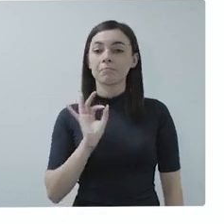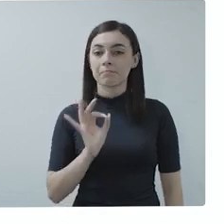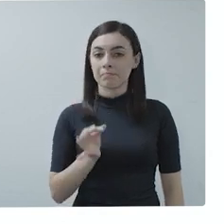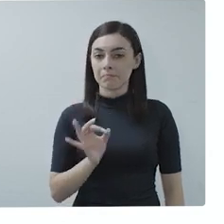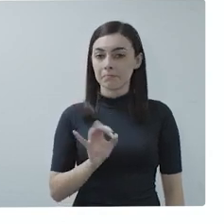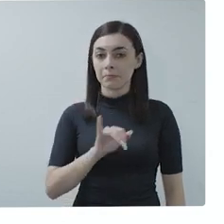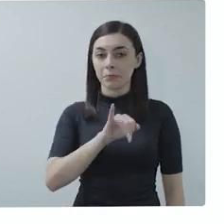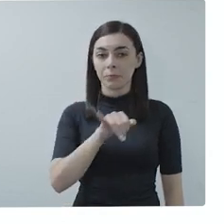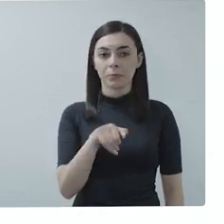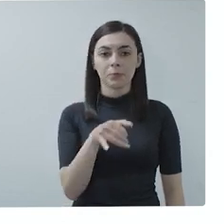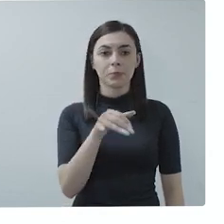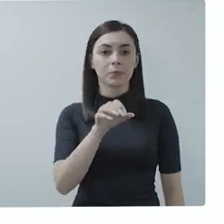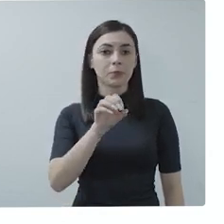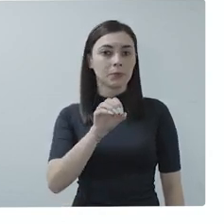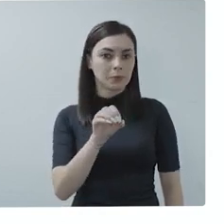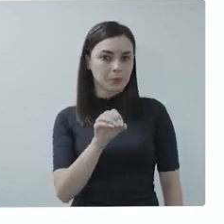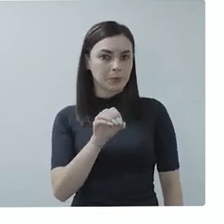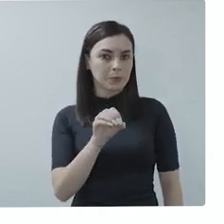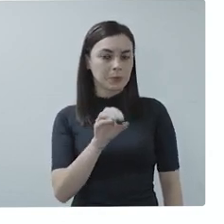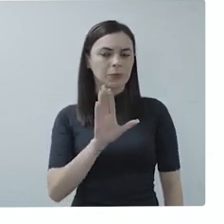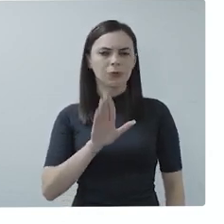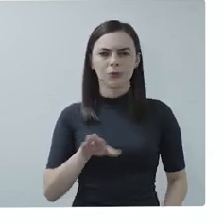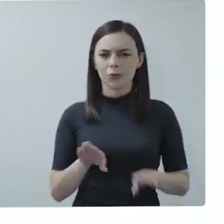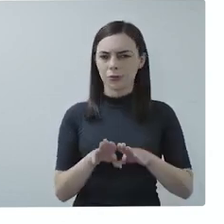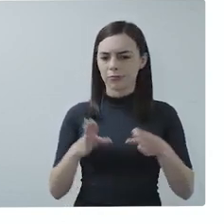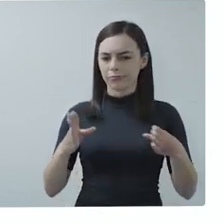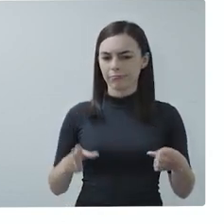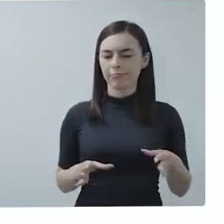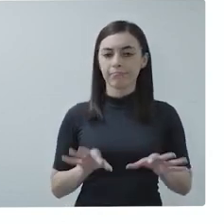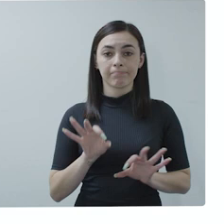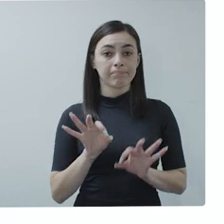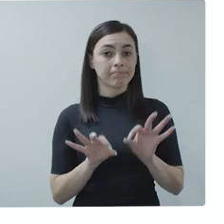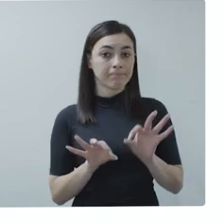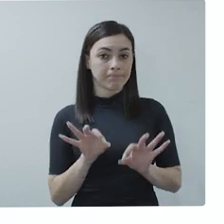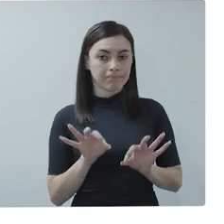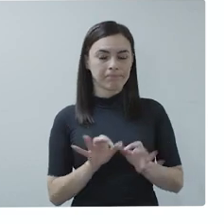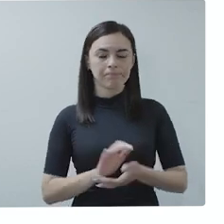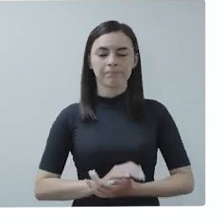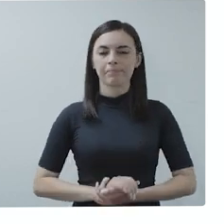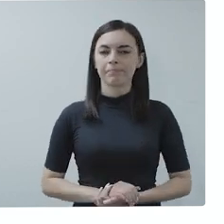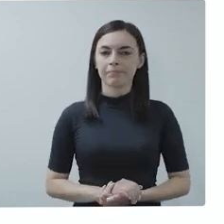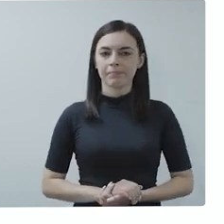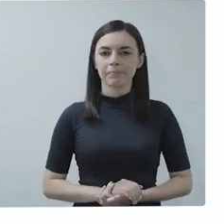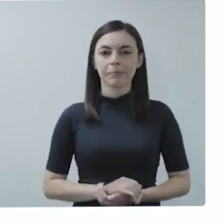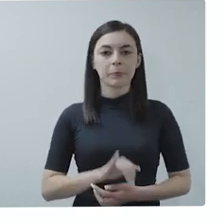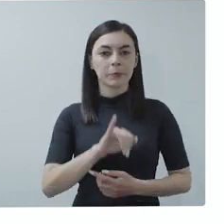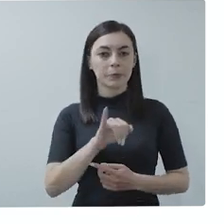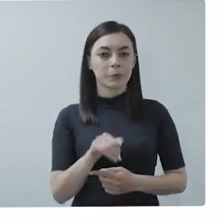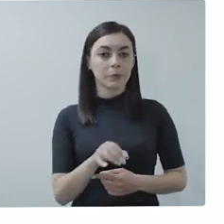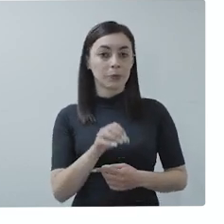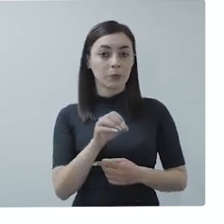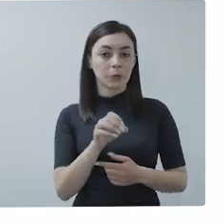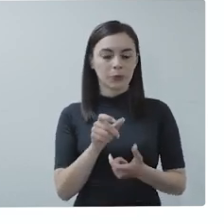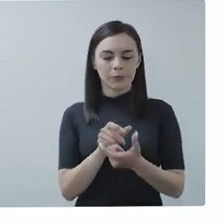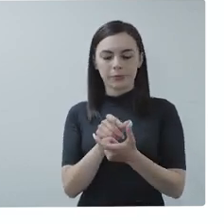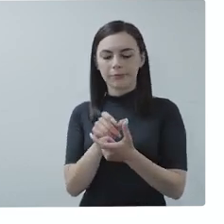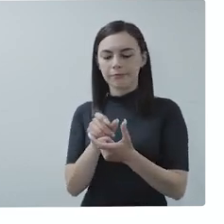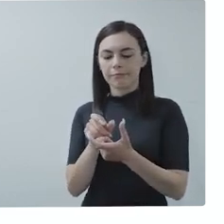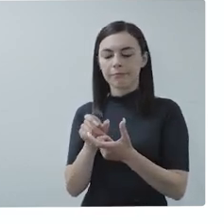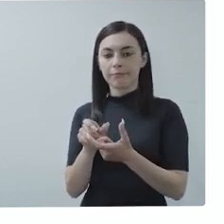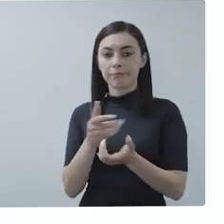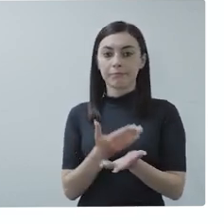Isso é o jo. Nós fizemos na mesa, né? Então, temos ali o jo, que é a sílaba